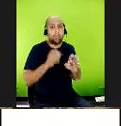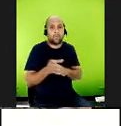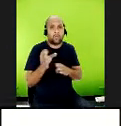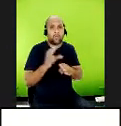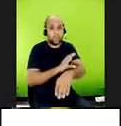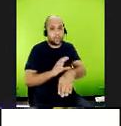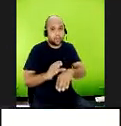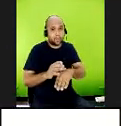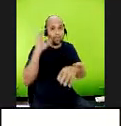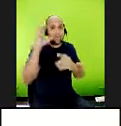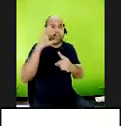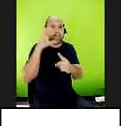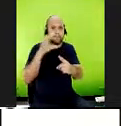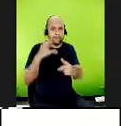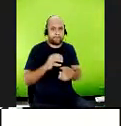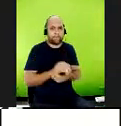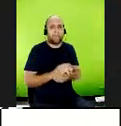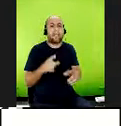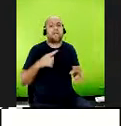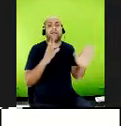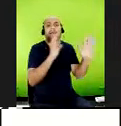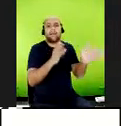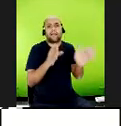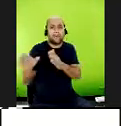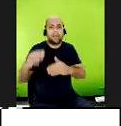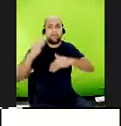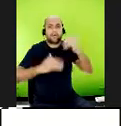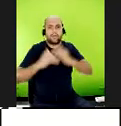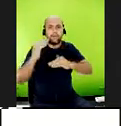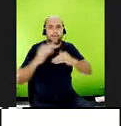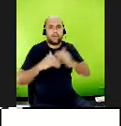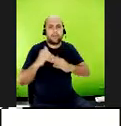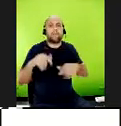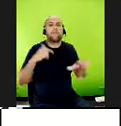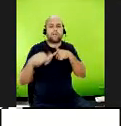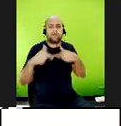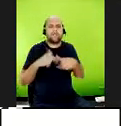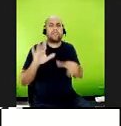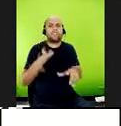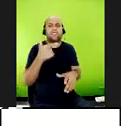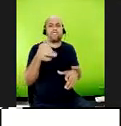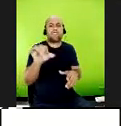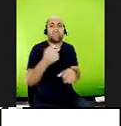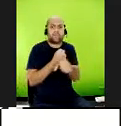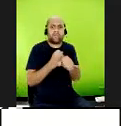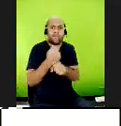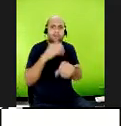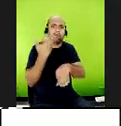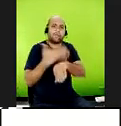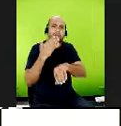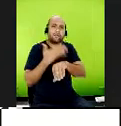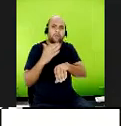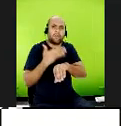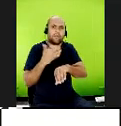E aí tem a minha trajetória profissional né eu trabalhei na Varig 19 anos com treinamento depois fui consultor né com